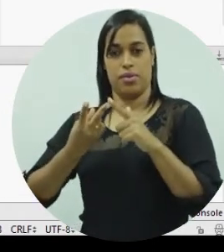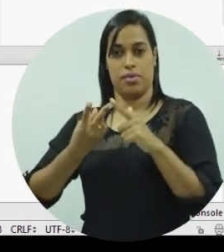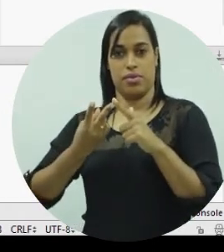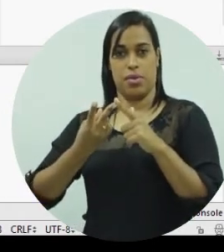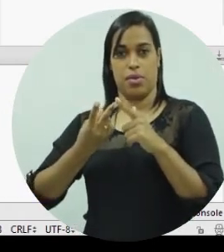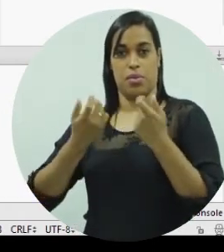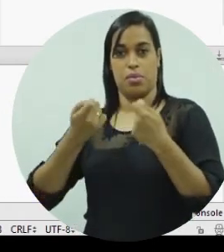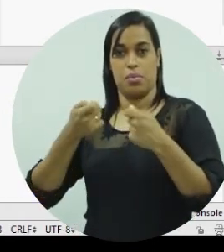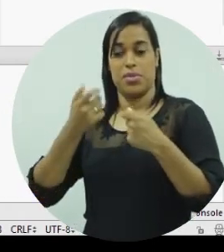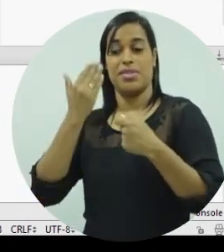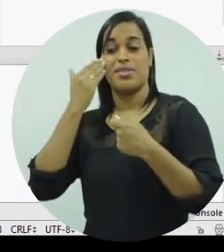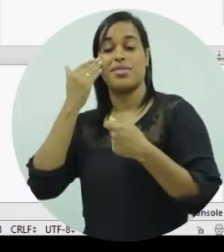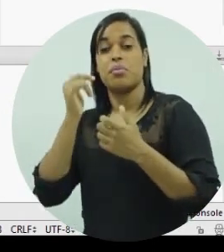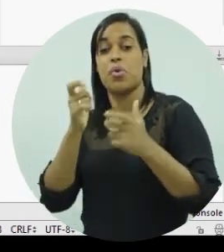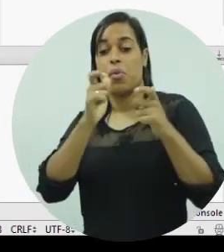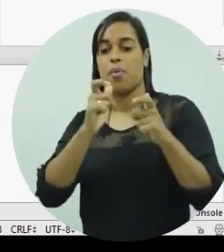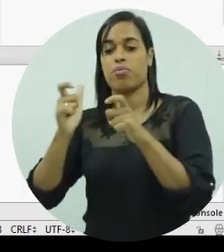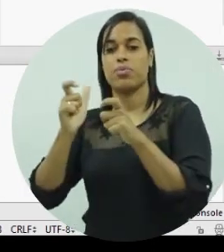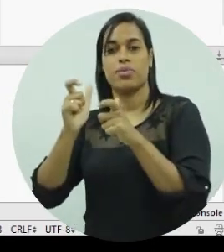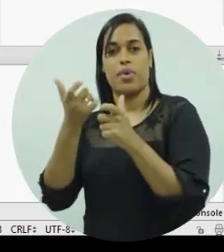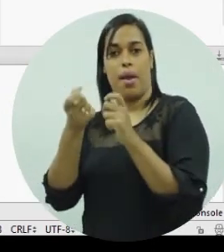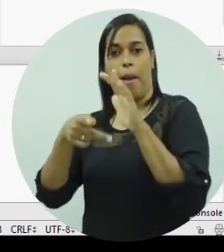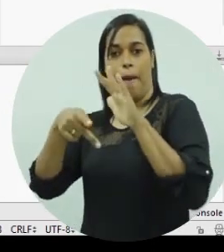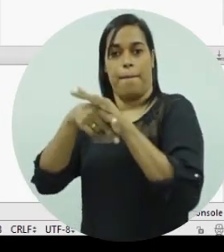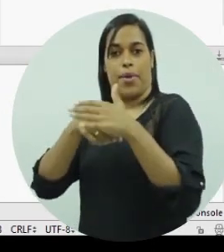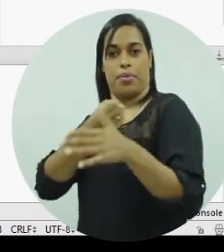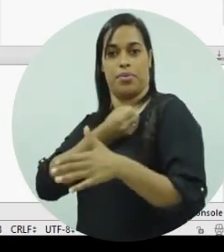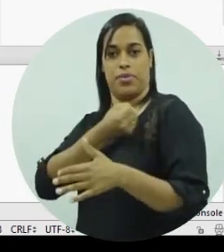casa fracionária. Na nossa